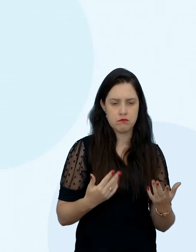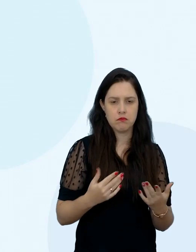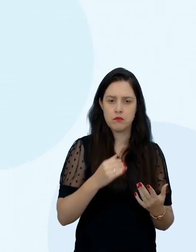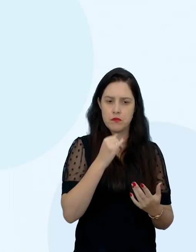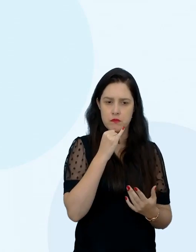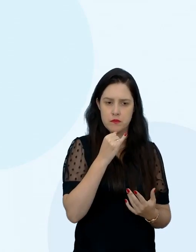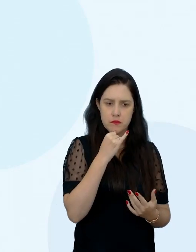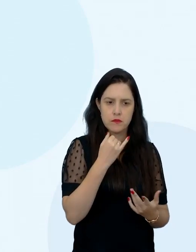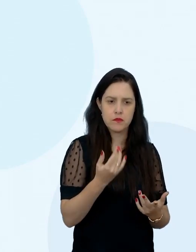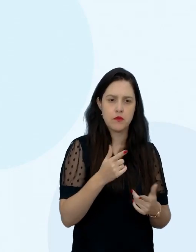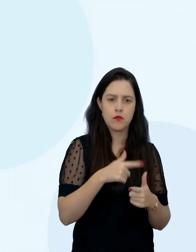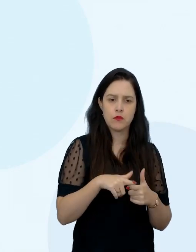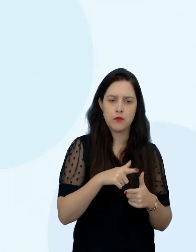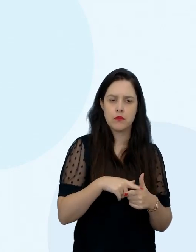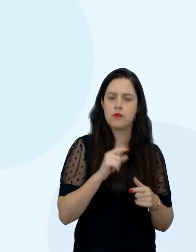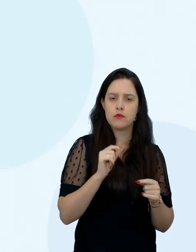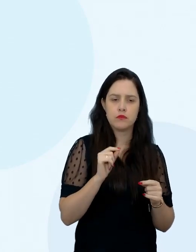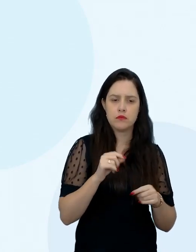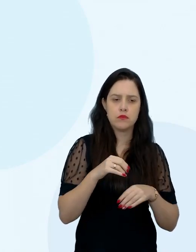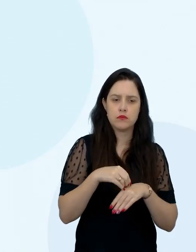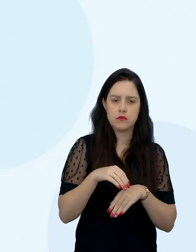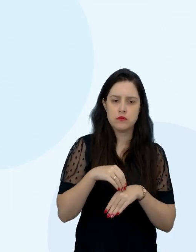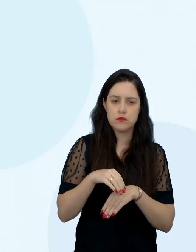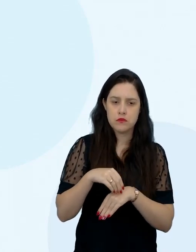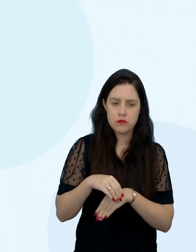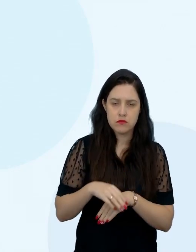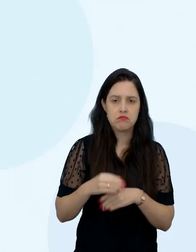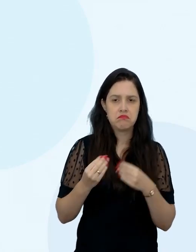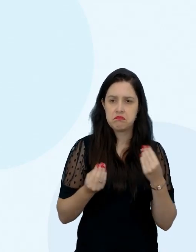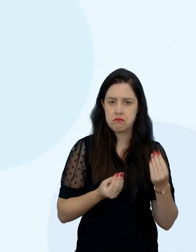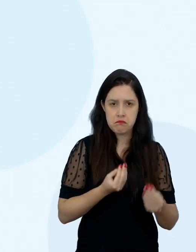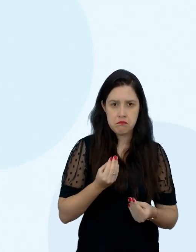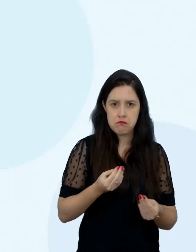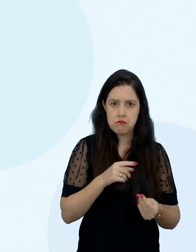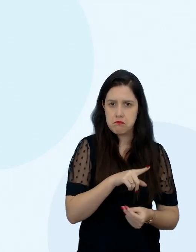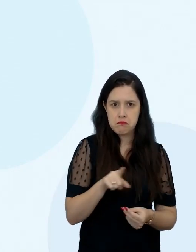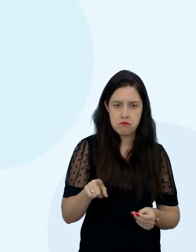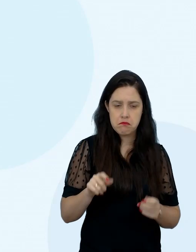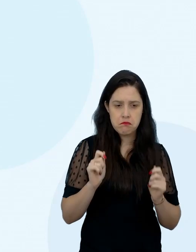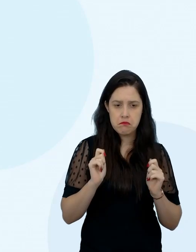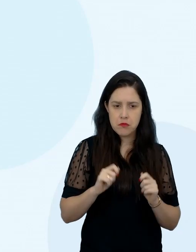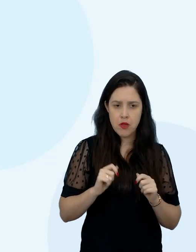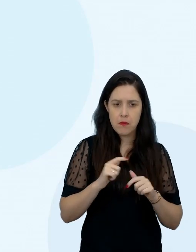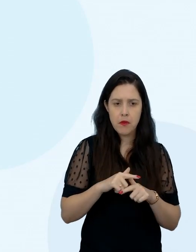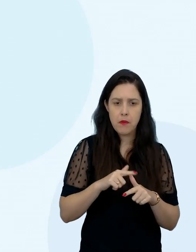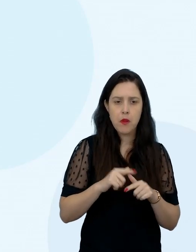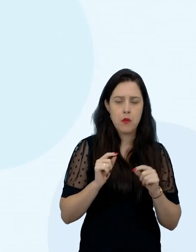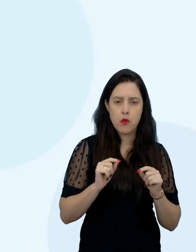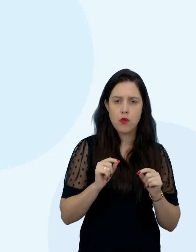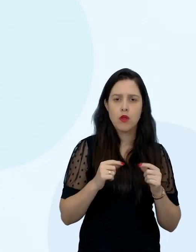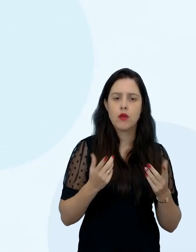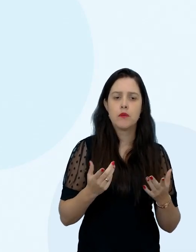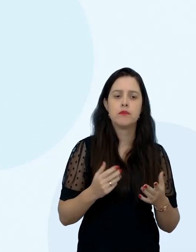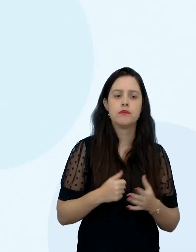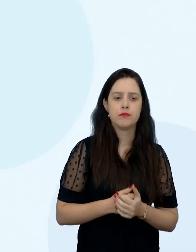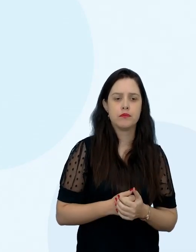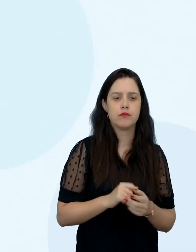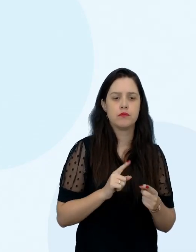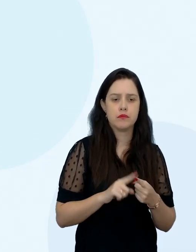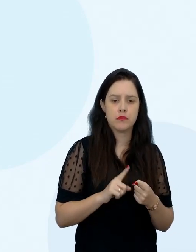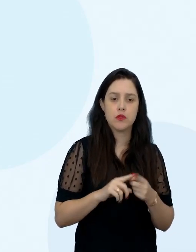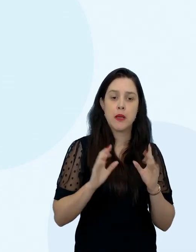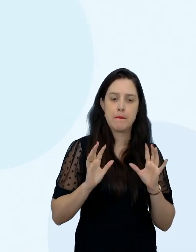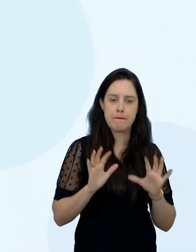exemplo, no caso do problema, a gente tem algumas sugestões de que problema pode ser trabalhado a partir daquela contextualização. Então,